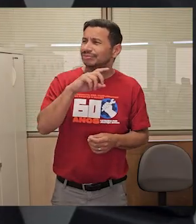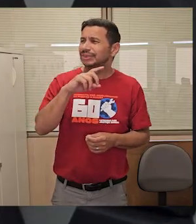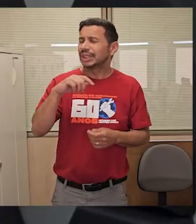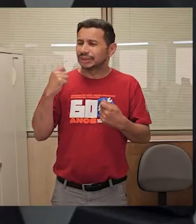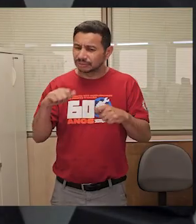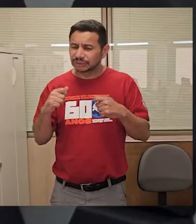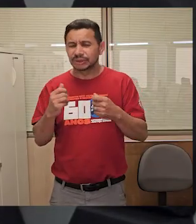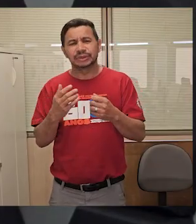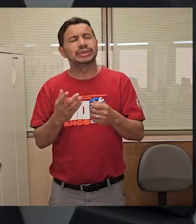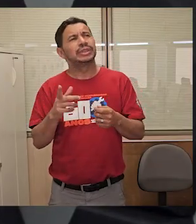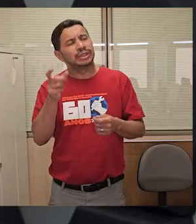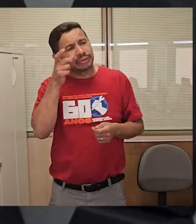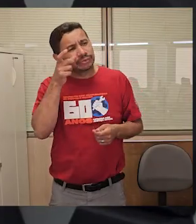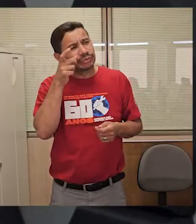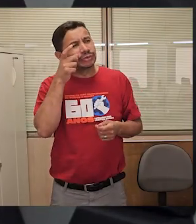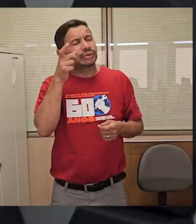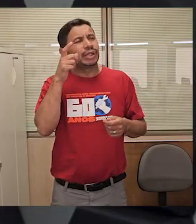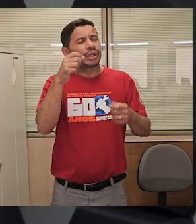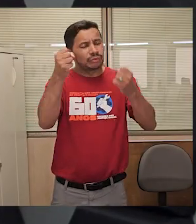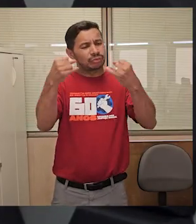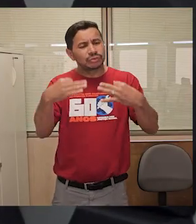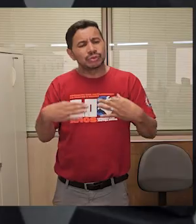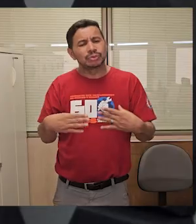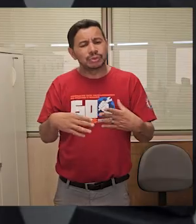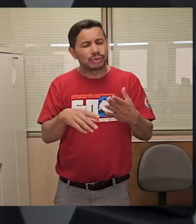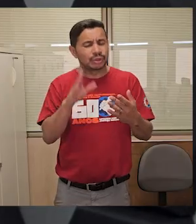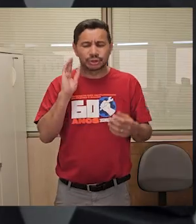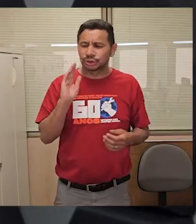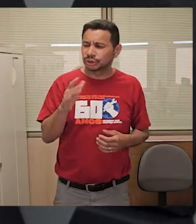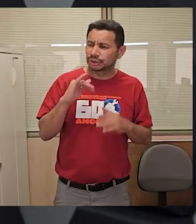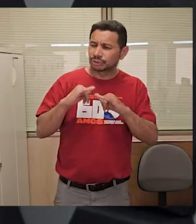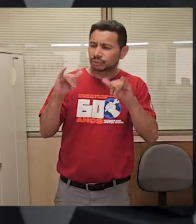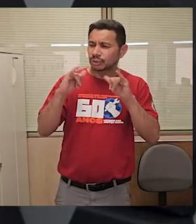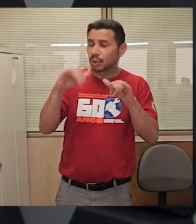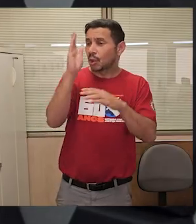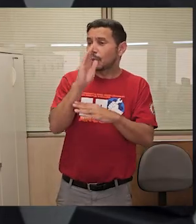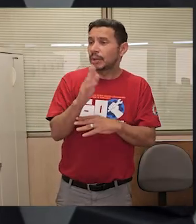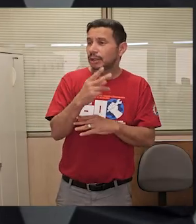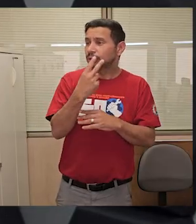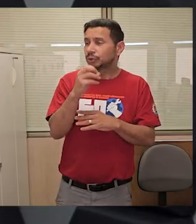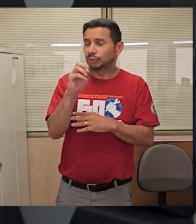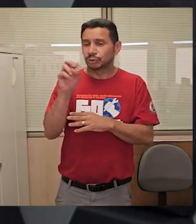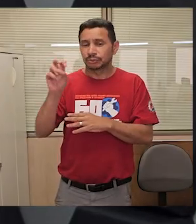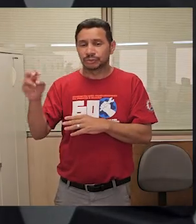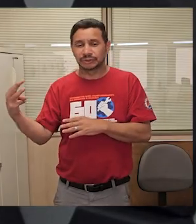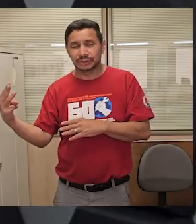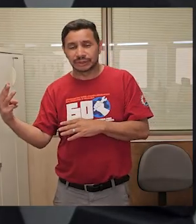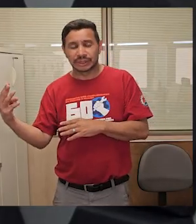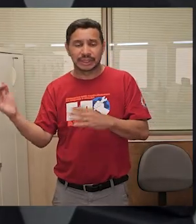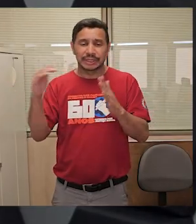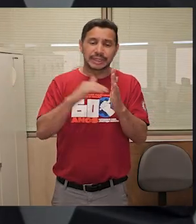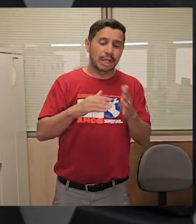você já citou muito bem, Rato, é o Brasil, de 2023 para cá, passa por uma